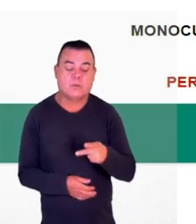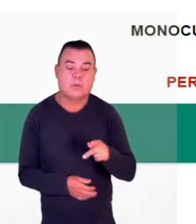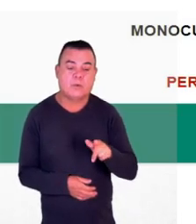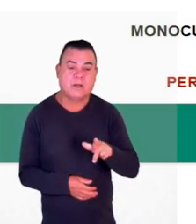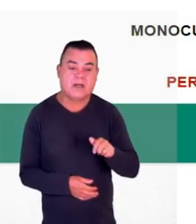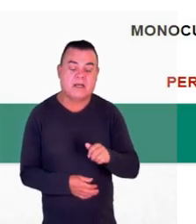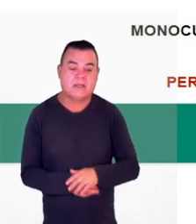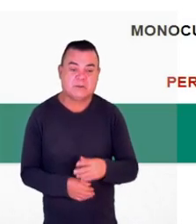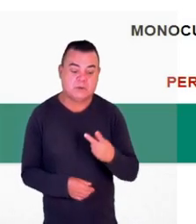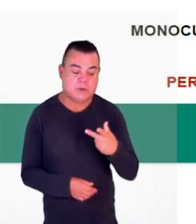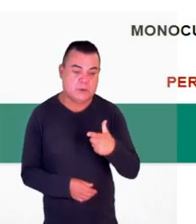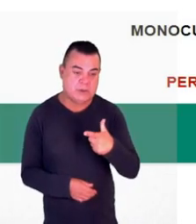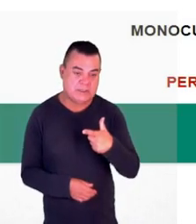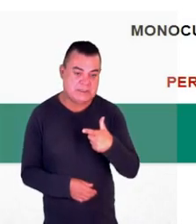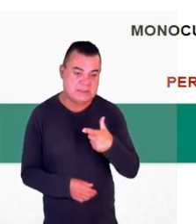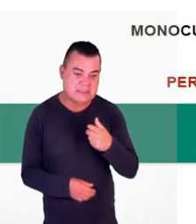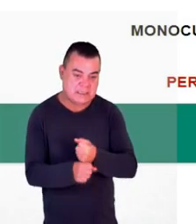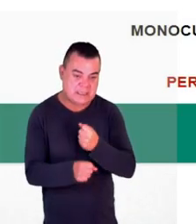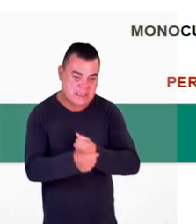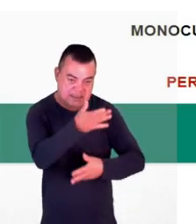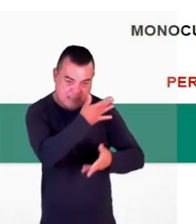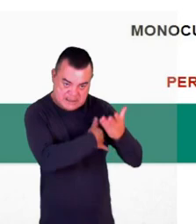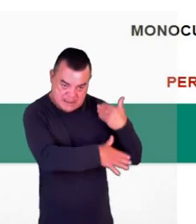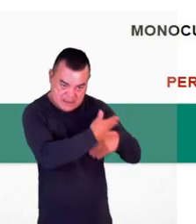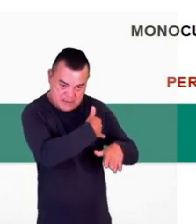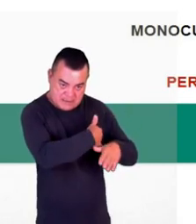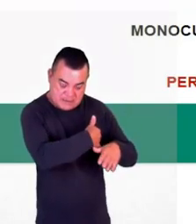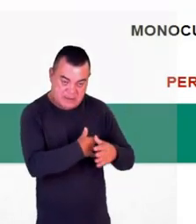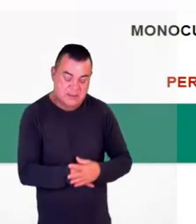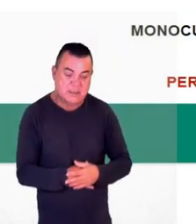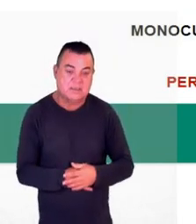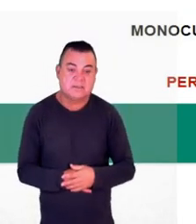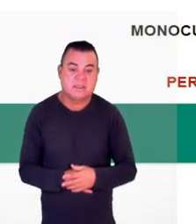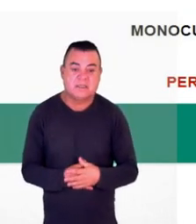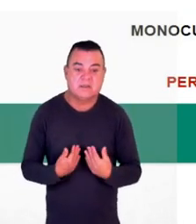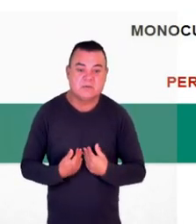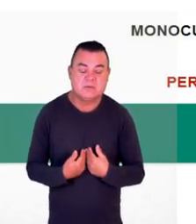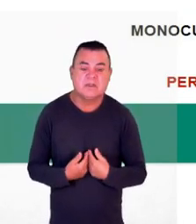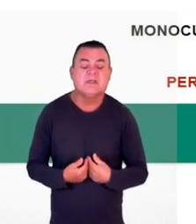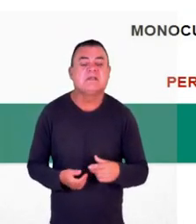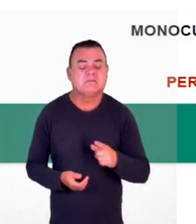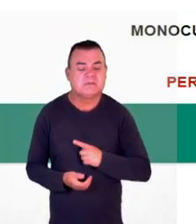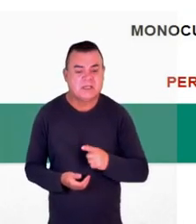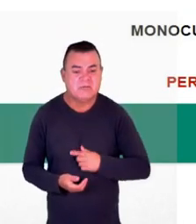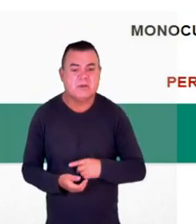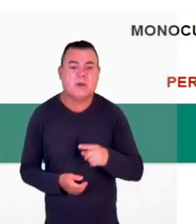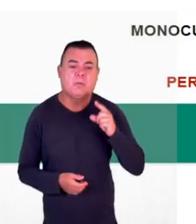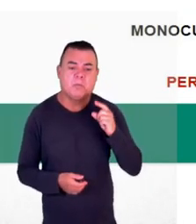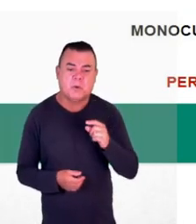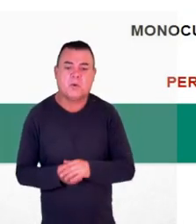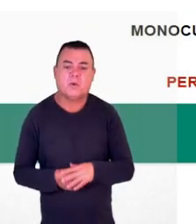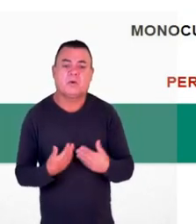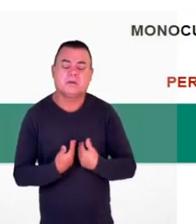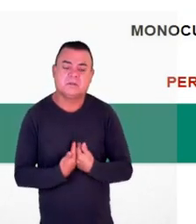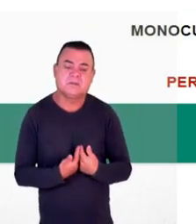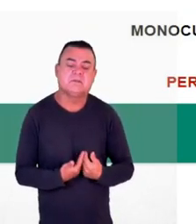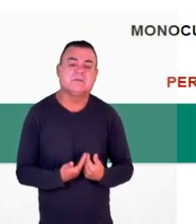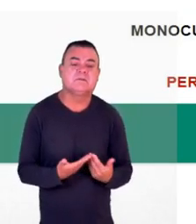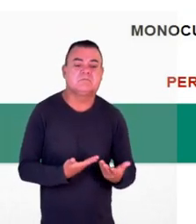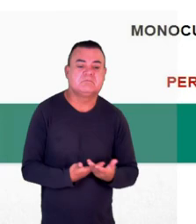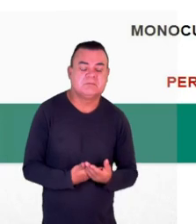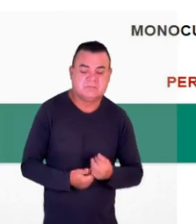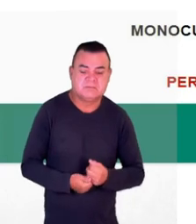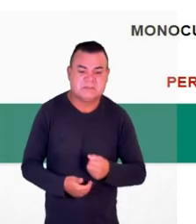eh e a gente ouve muito pouco eh qualquer tipo de movimentação global no sentido de transição dos